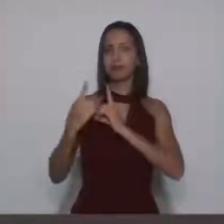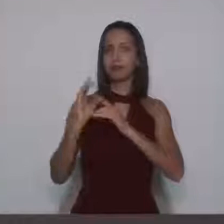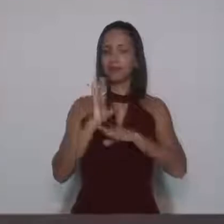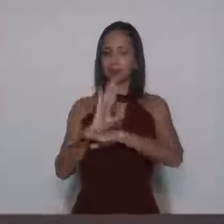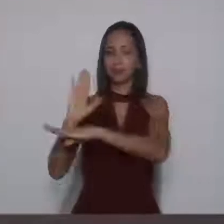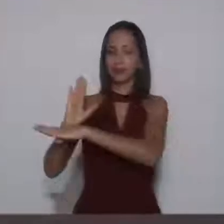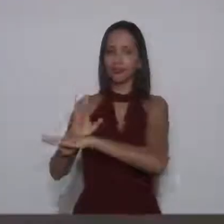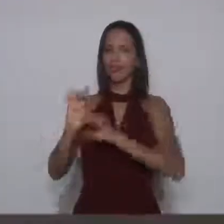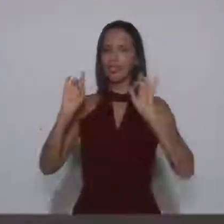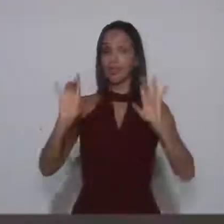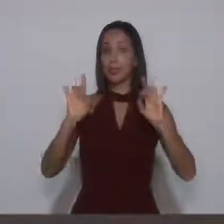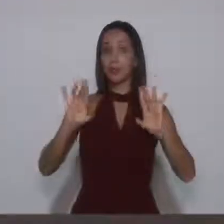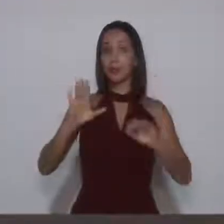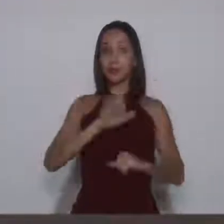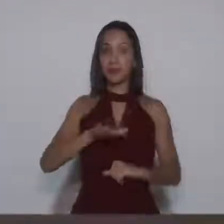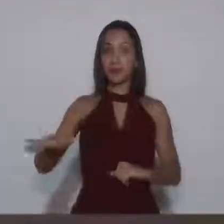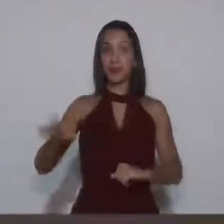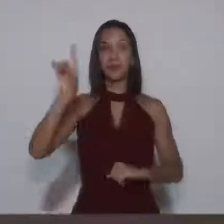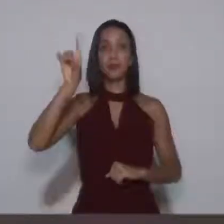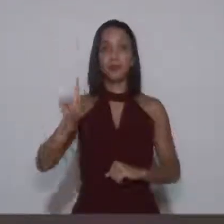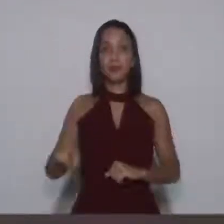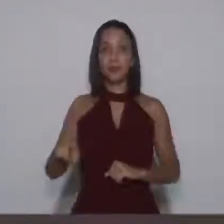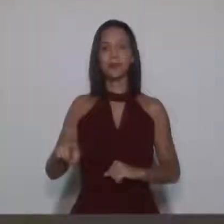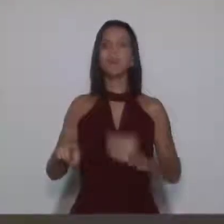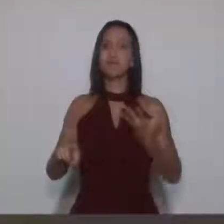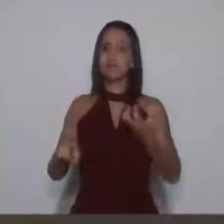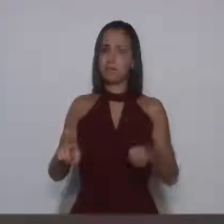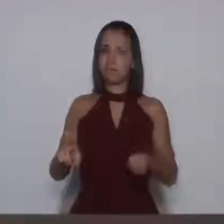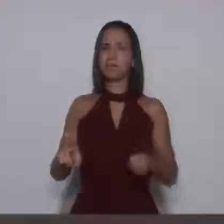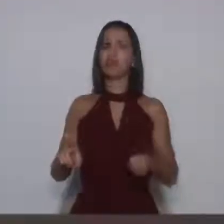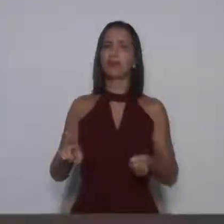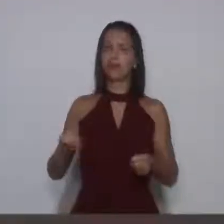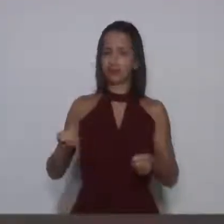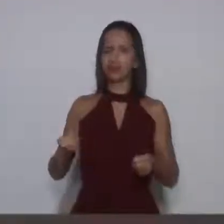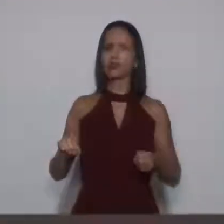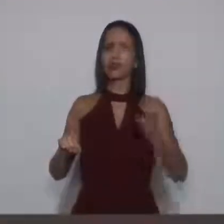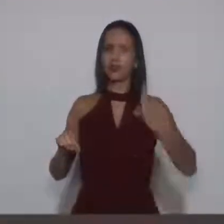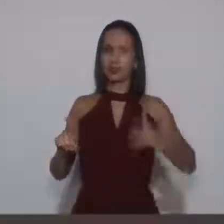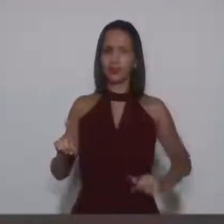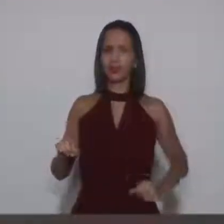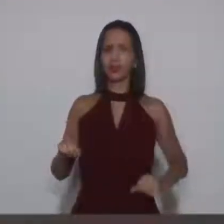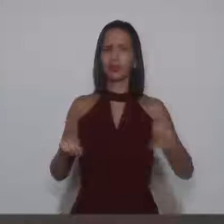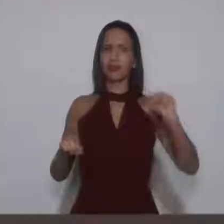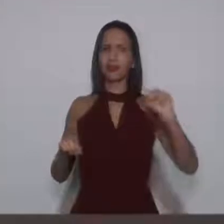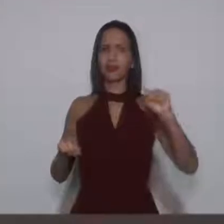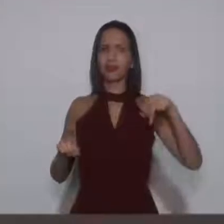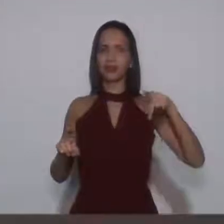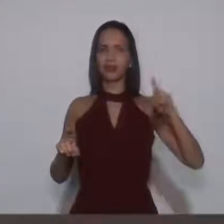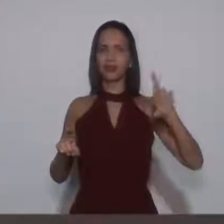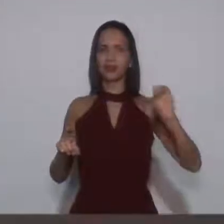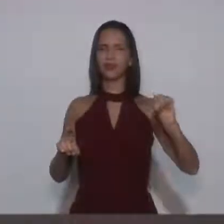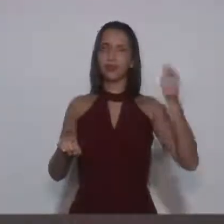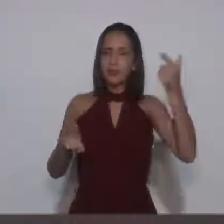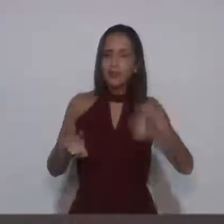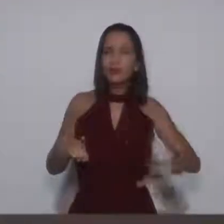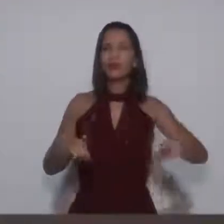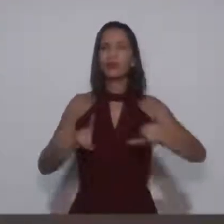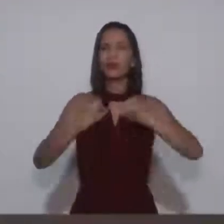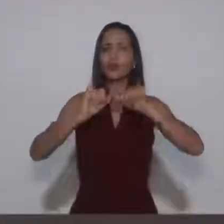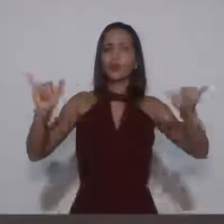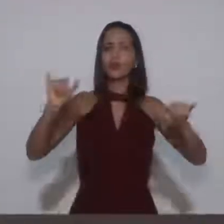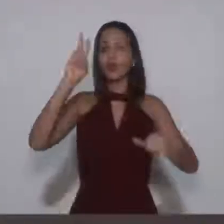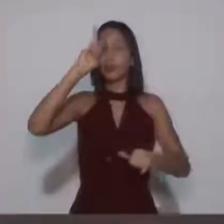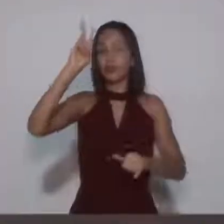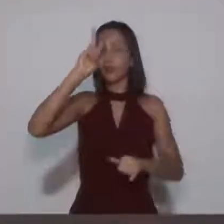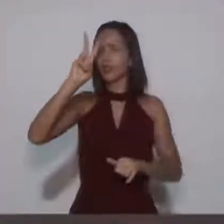né, da criança com deficiência. Então, aceito aqui a justificativa do Sandro, mas eu volto a lembrar,